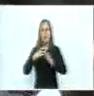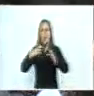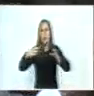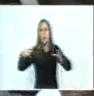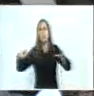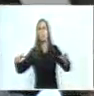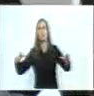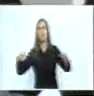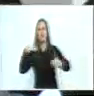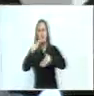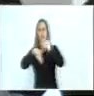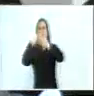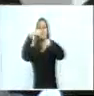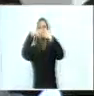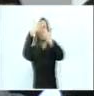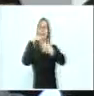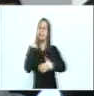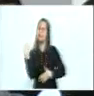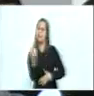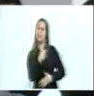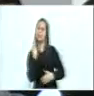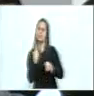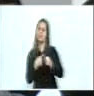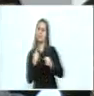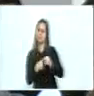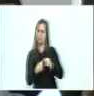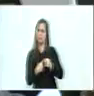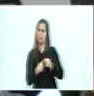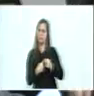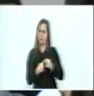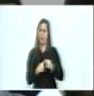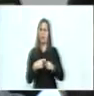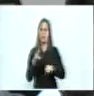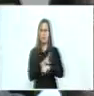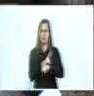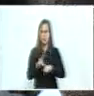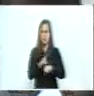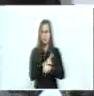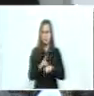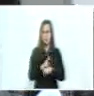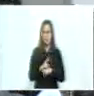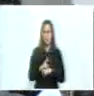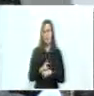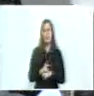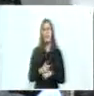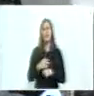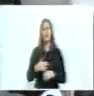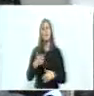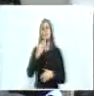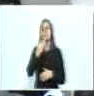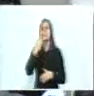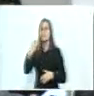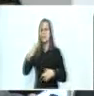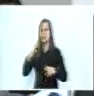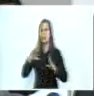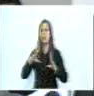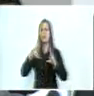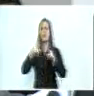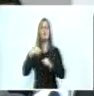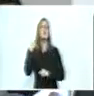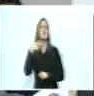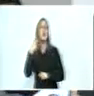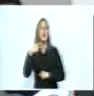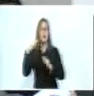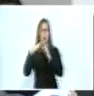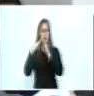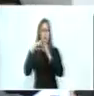e desenvolvimento de nossa cidade, razão pela qual solicitamos que seja dada ciência aos demais vereadores dessa Igreja